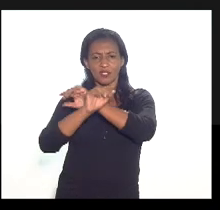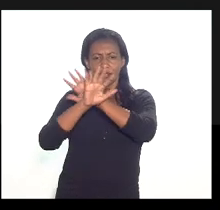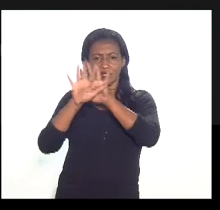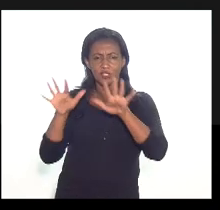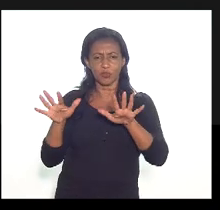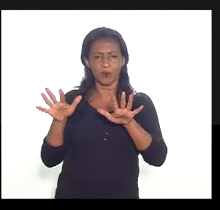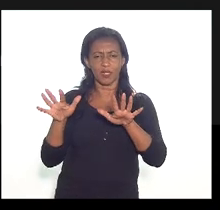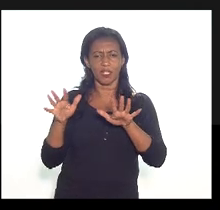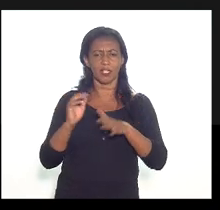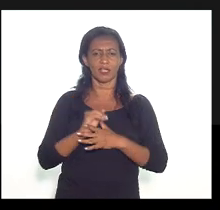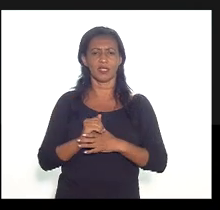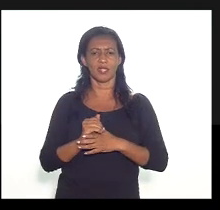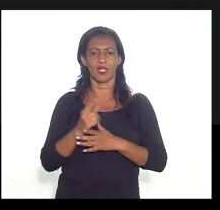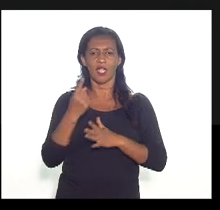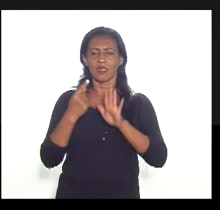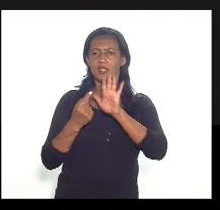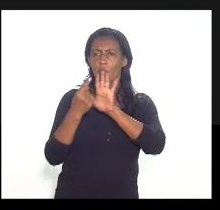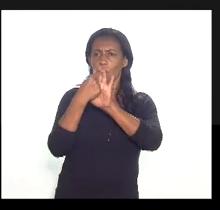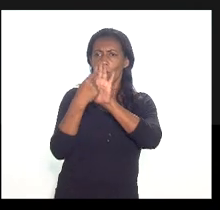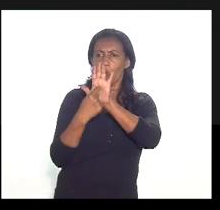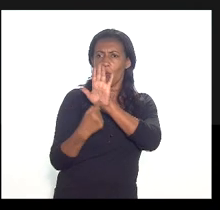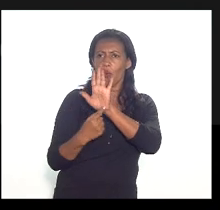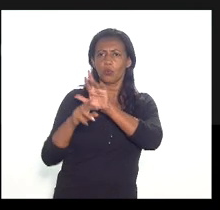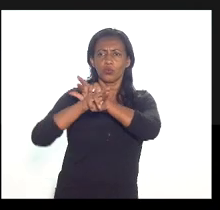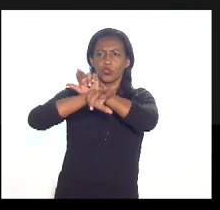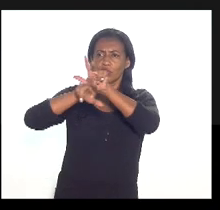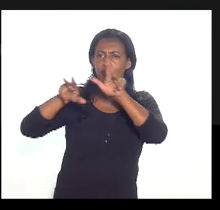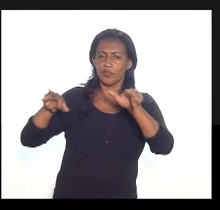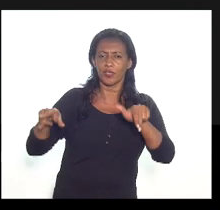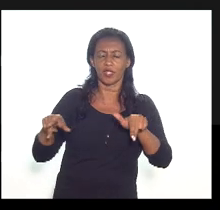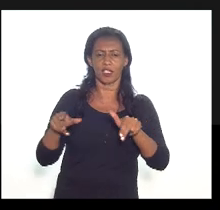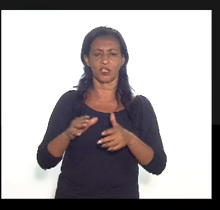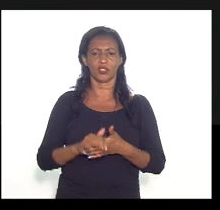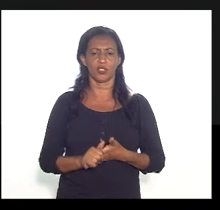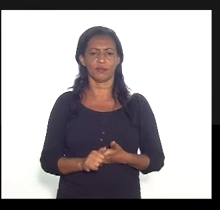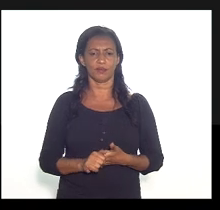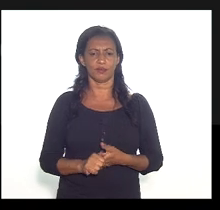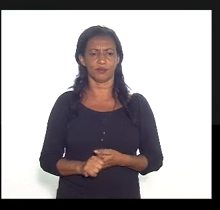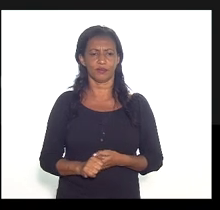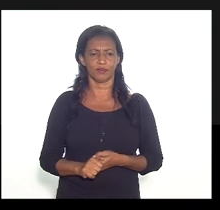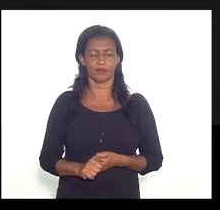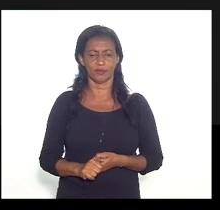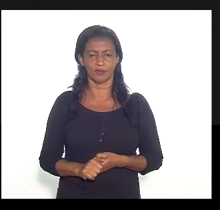Emenda 3, são um pouco diferentes. Tem uma sutileza. Já foi retirada. Entendeu?